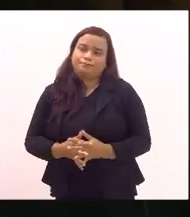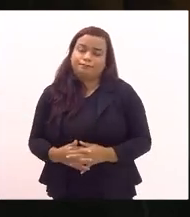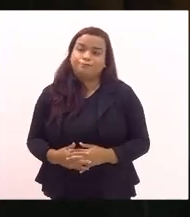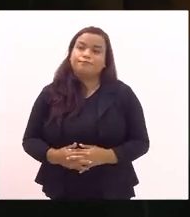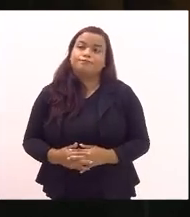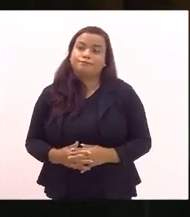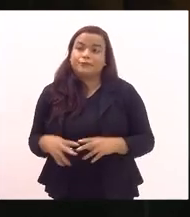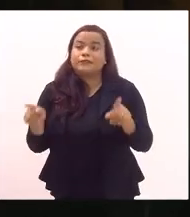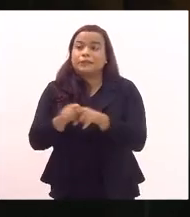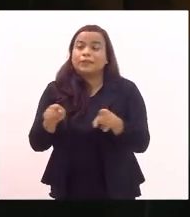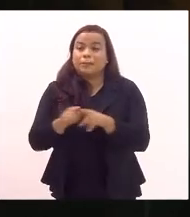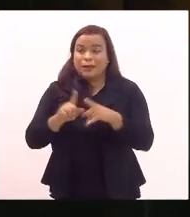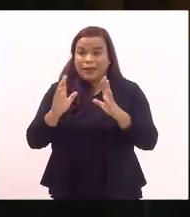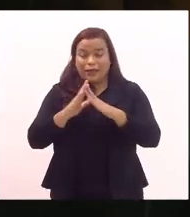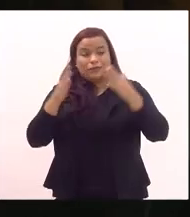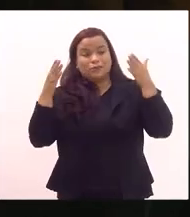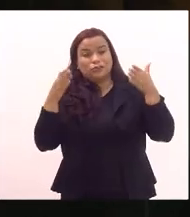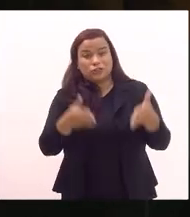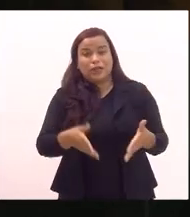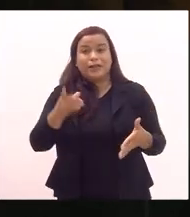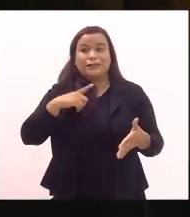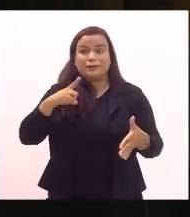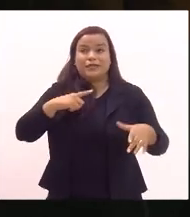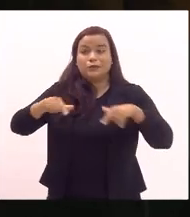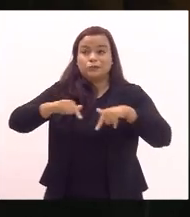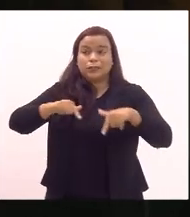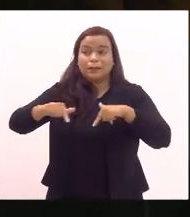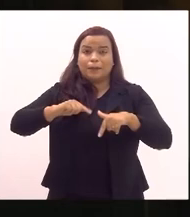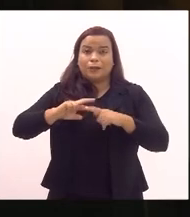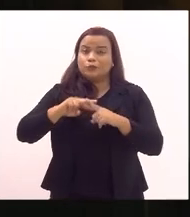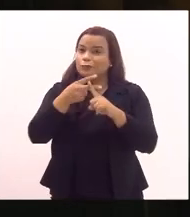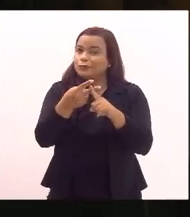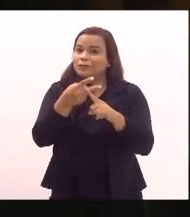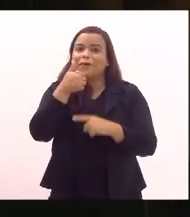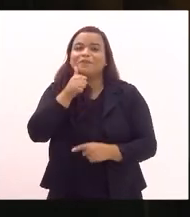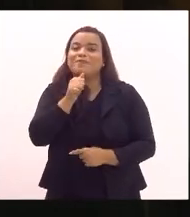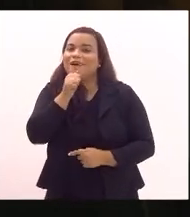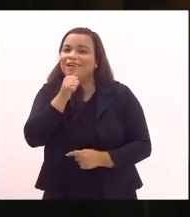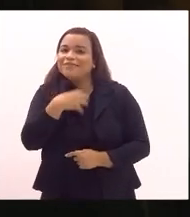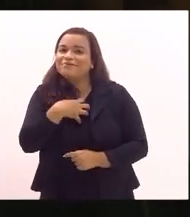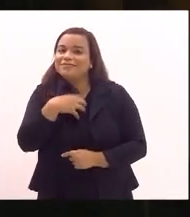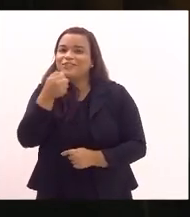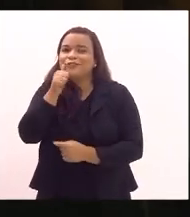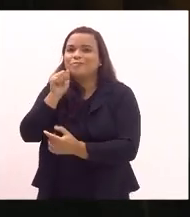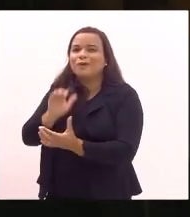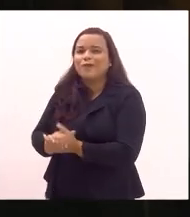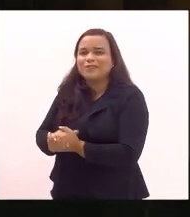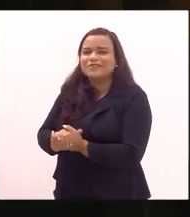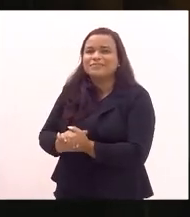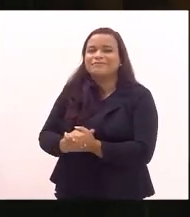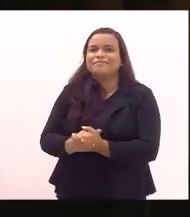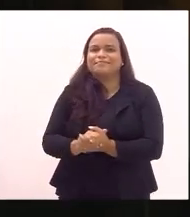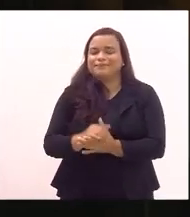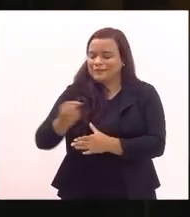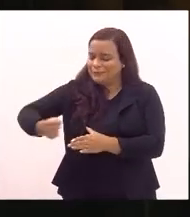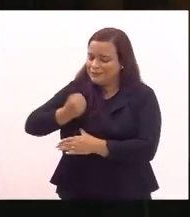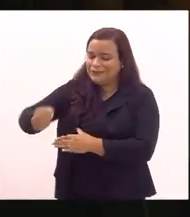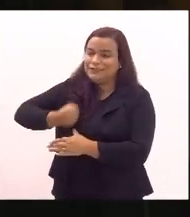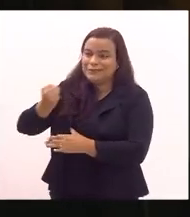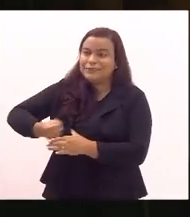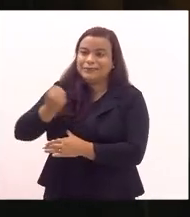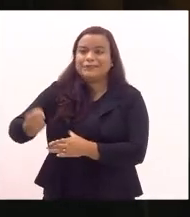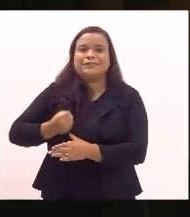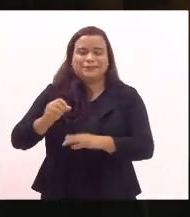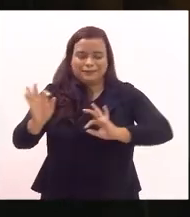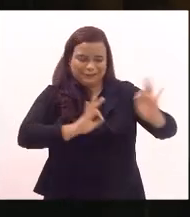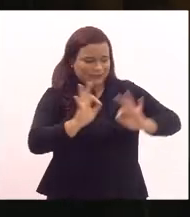oi e ela ainda chega em casa e ainda tem um trabalho duplo porque ela é mãe era esposa tem que fazer janta